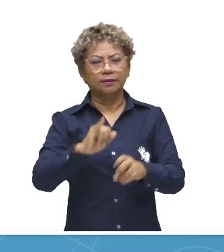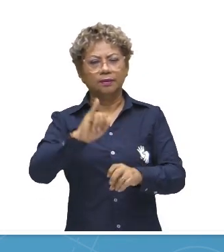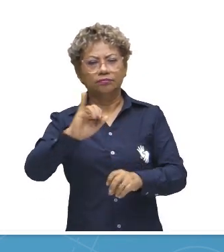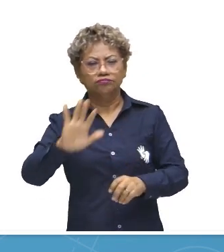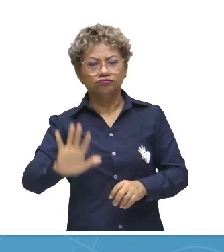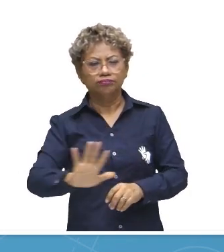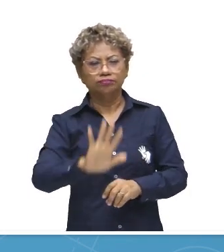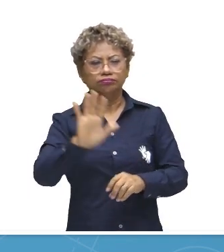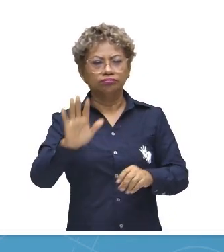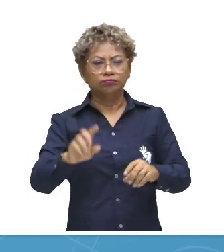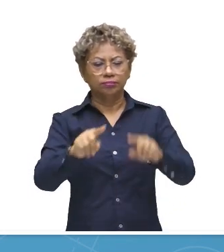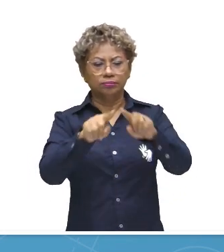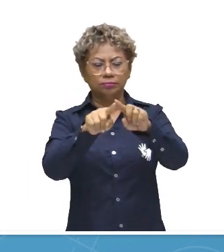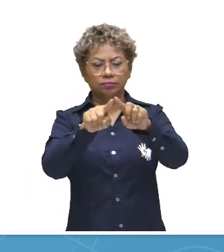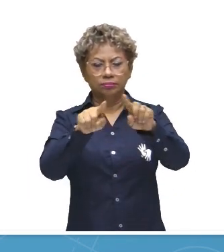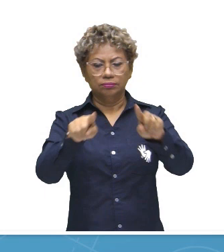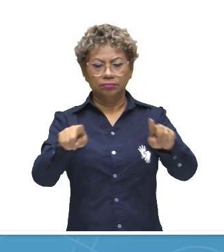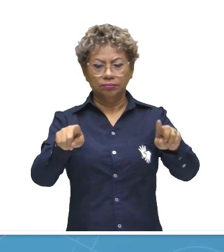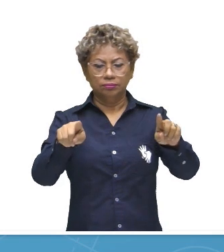consecutivo. Então,